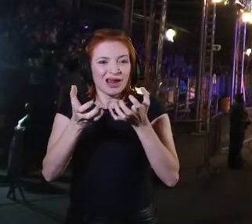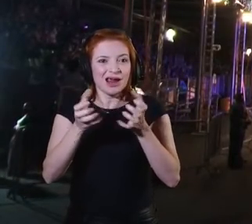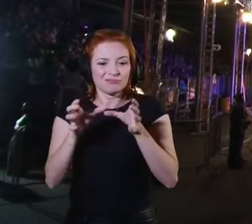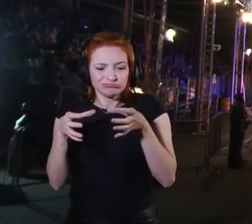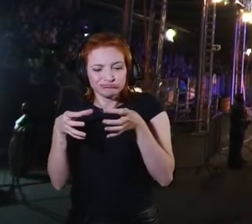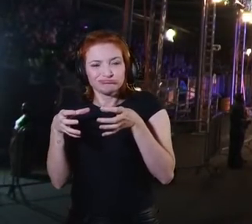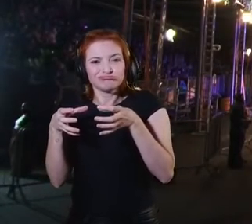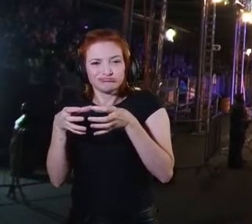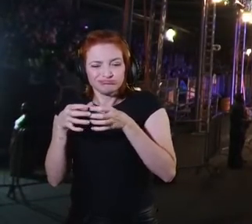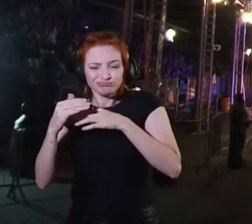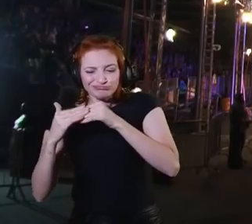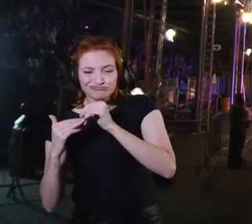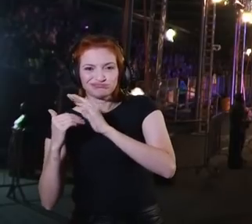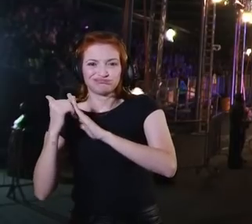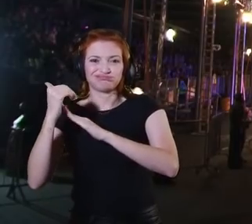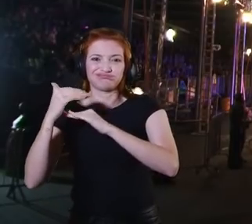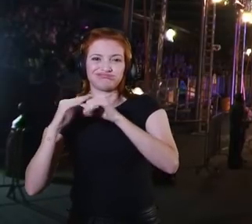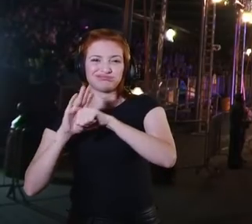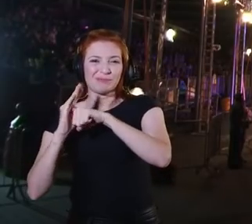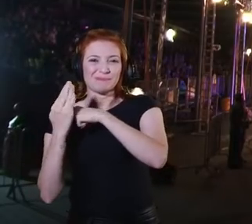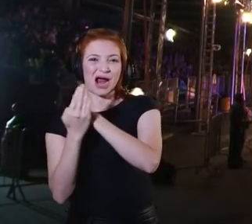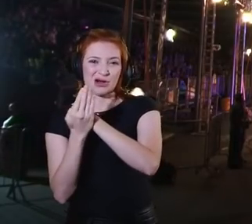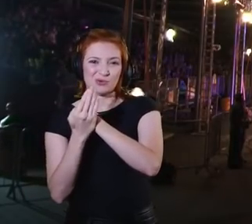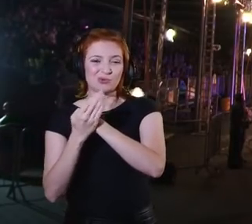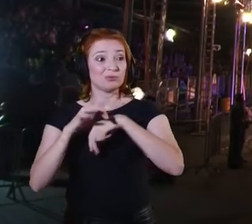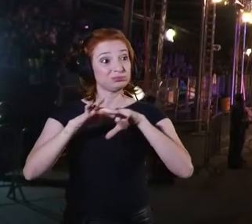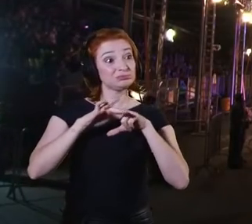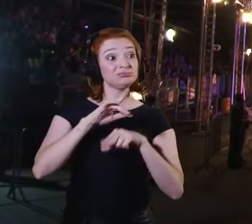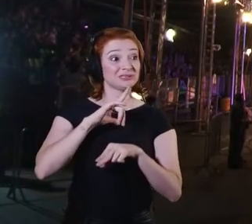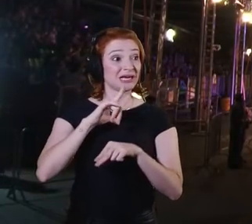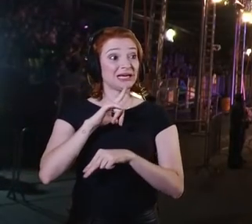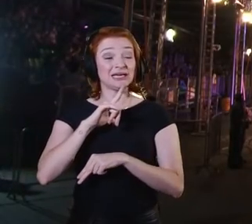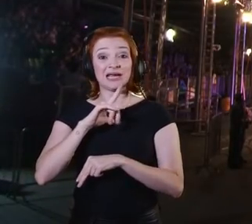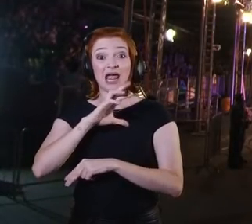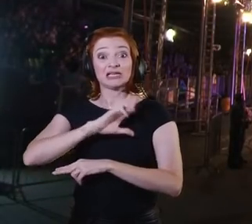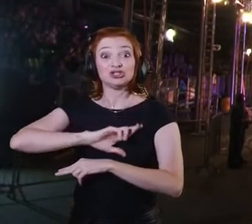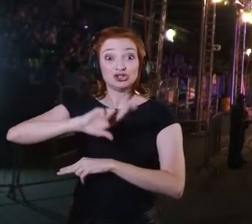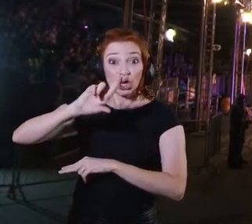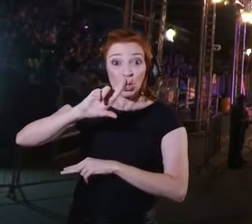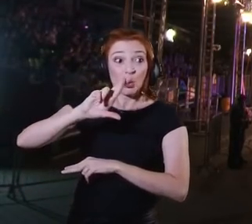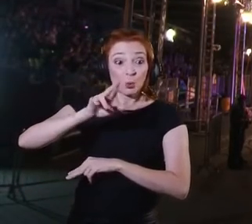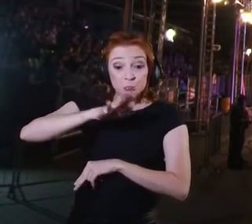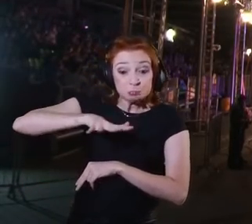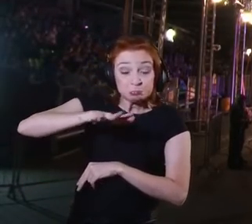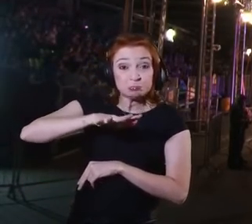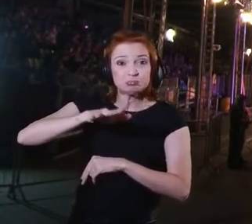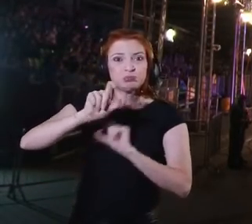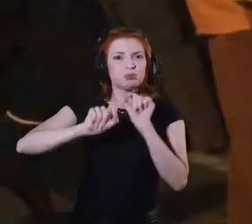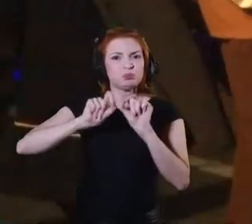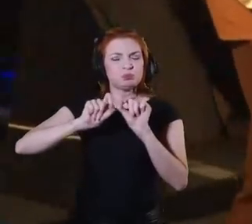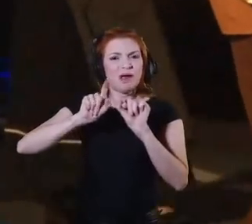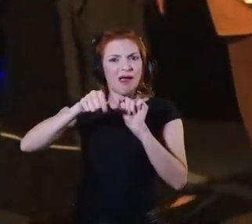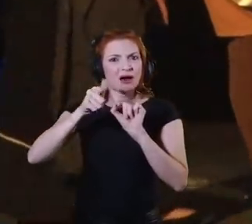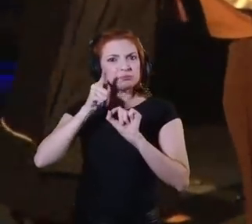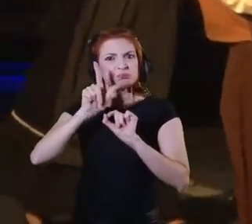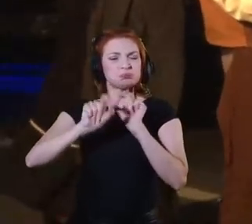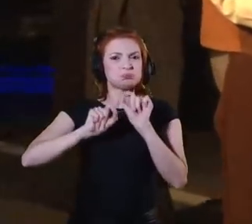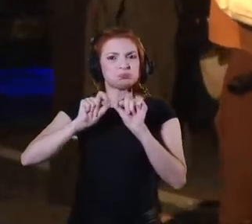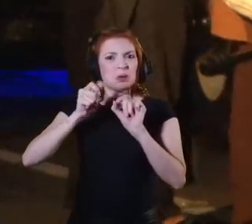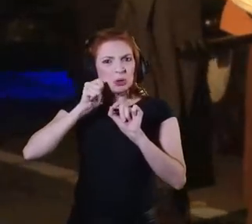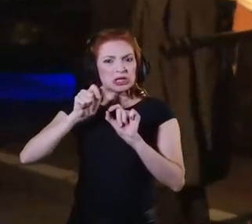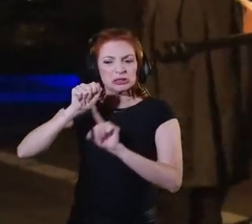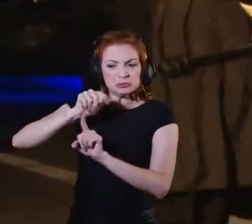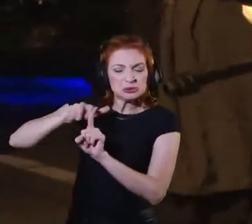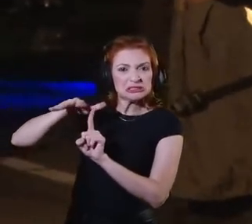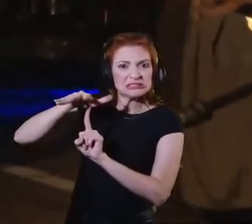José Teodoro, a gente sabe que essa religiosidade promoveu a formação também dessa